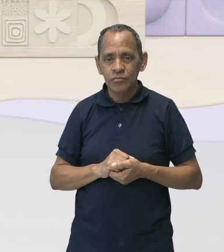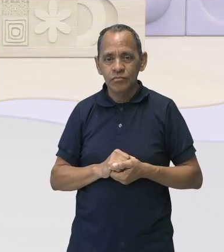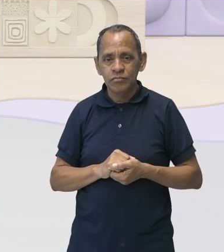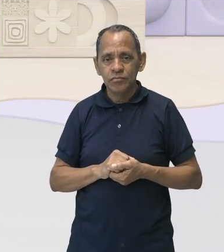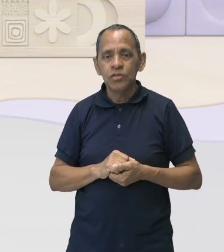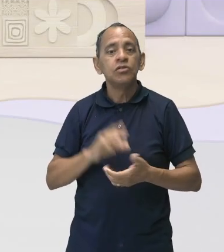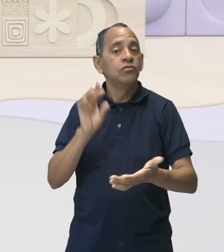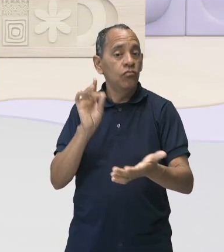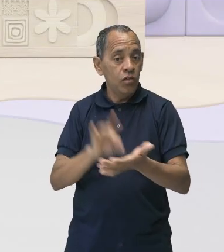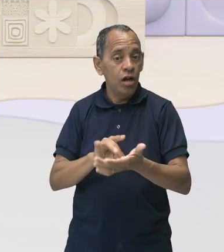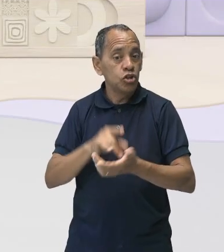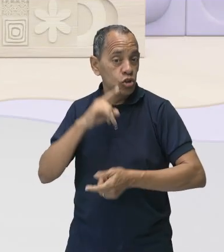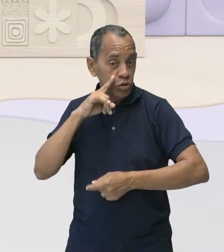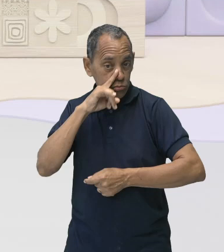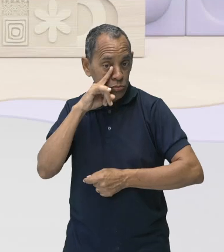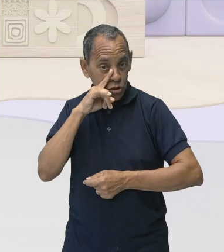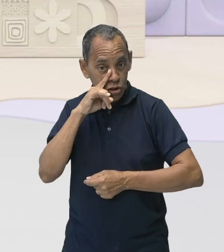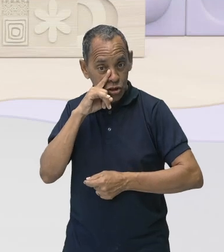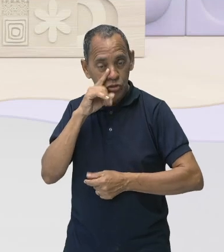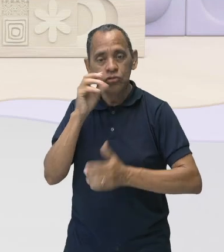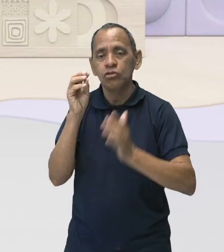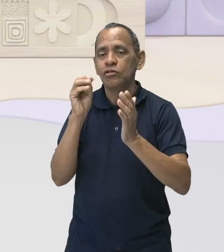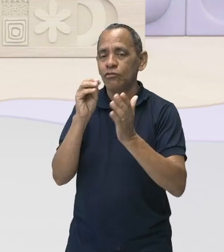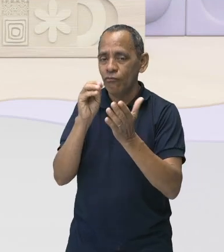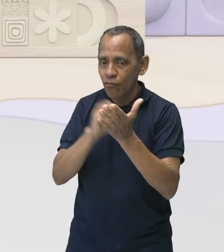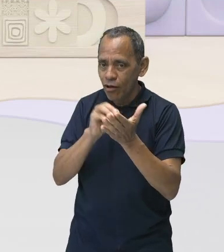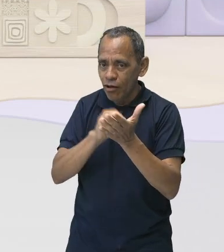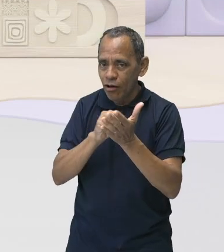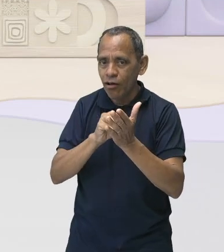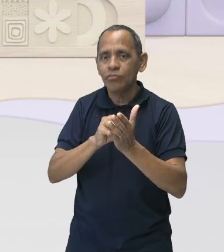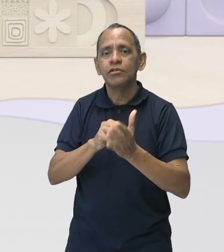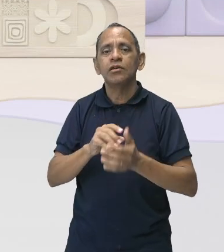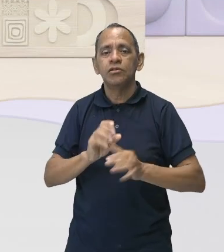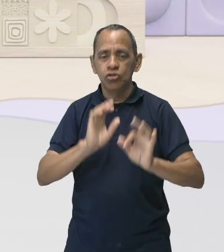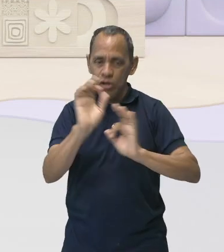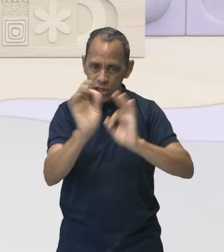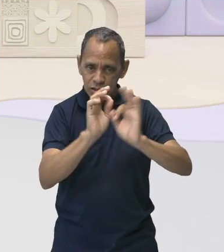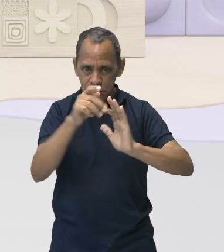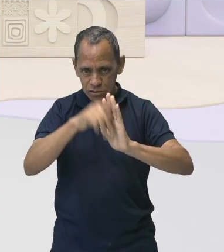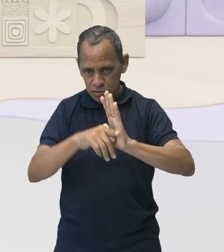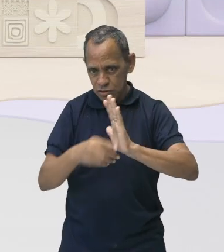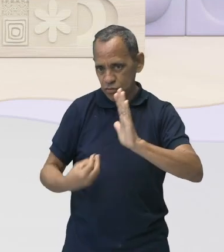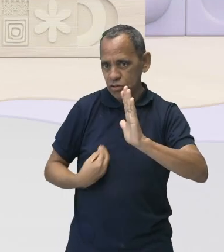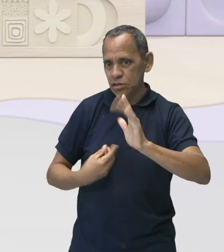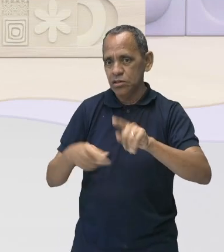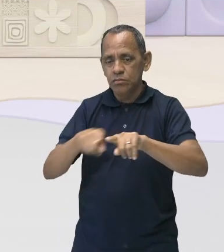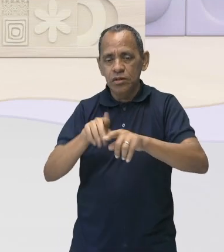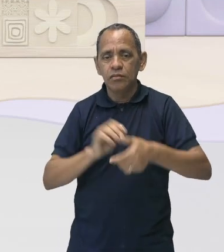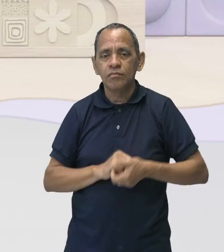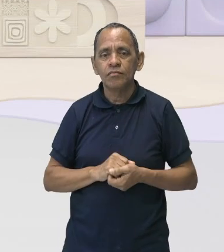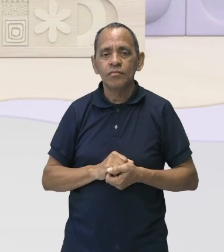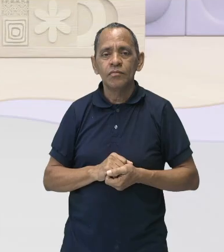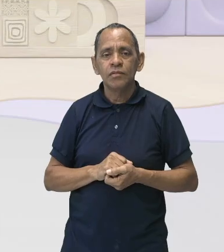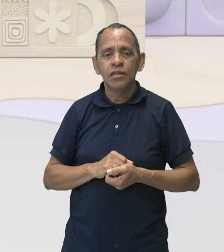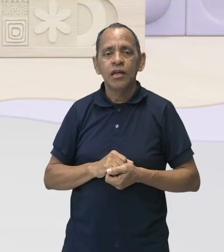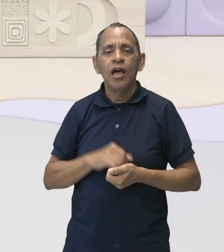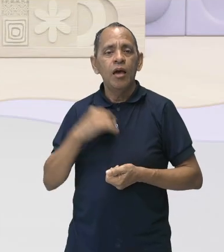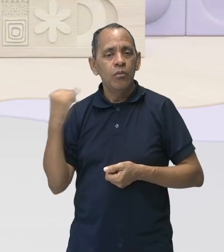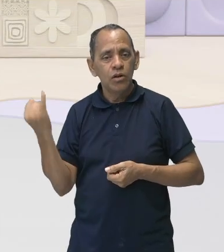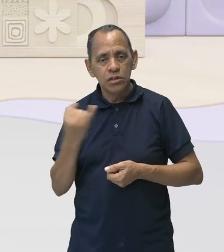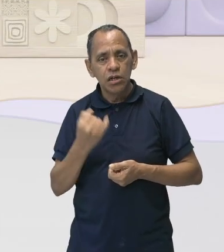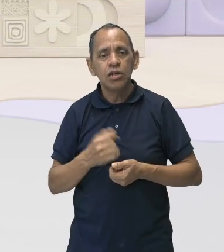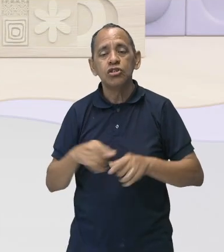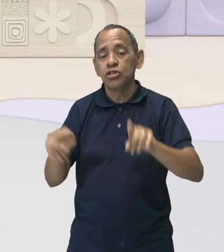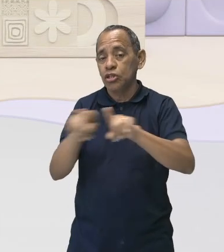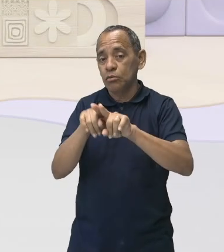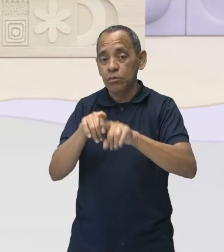verdade, os perigos da ausência de um projeto de vida, de um planejamento de projeto de vida. Então, é extremamente perigoso quando a gente não tem um projeto de